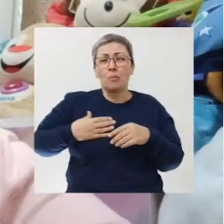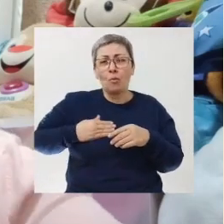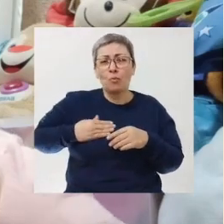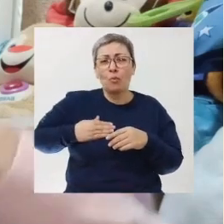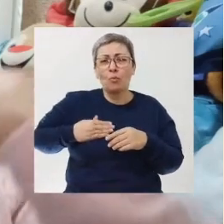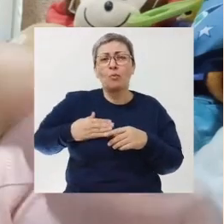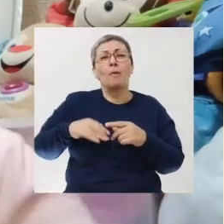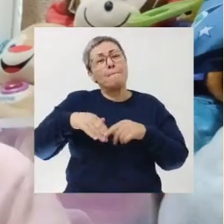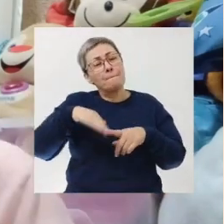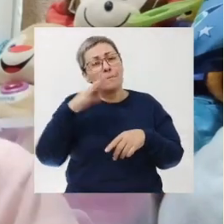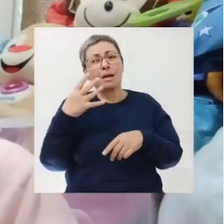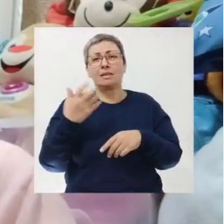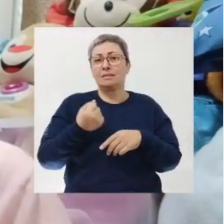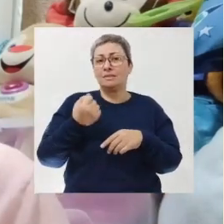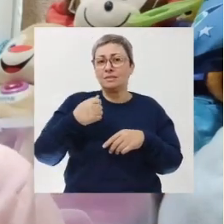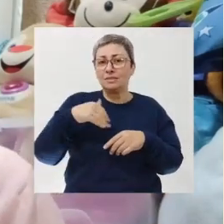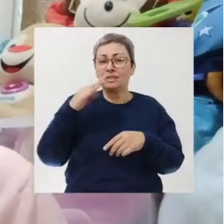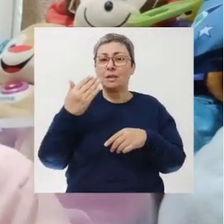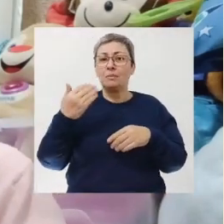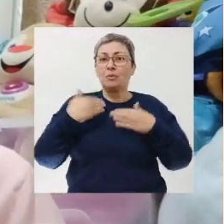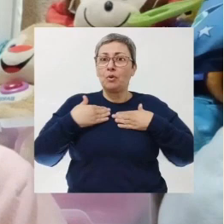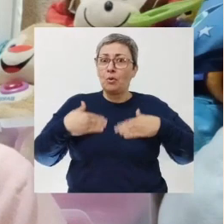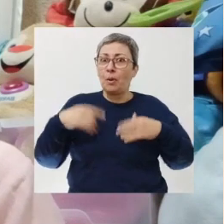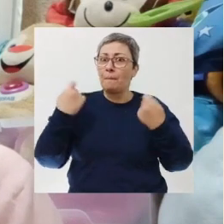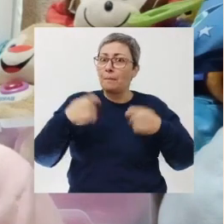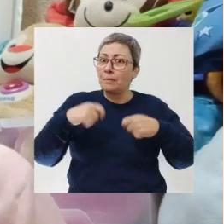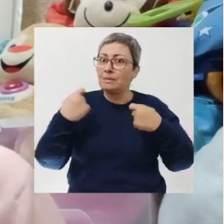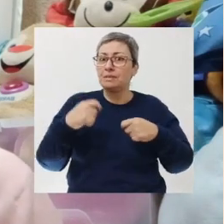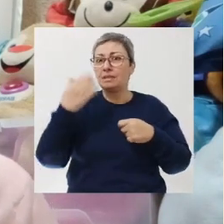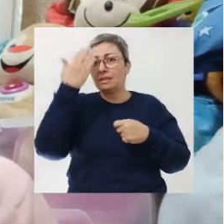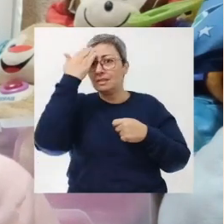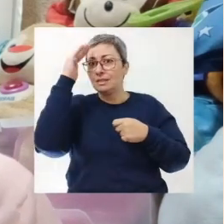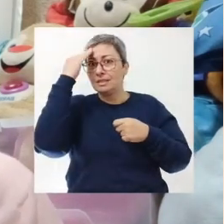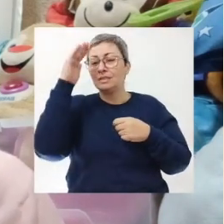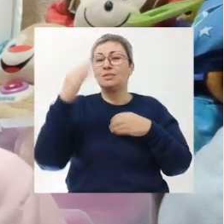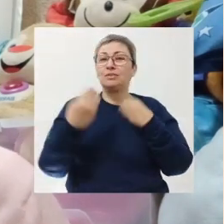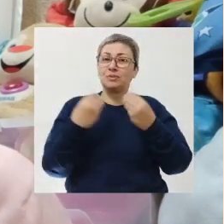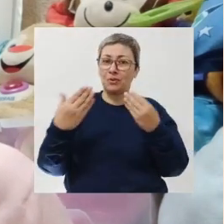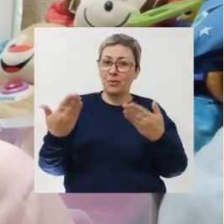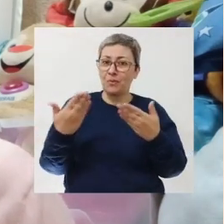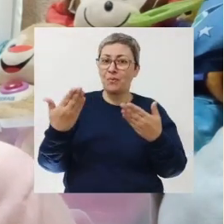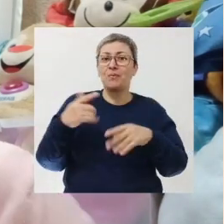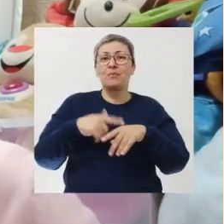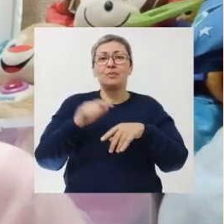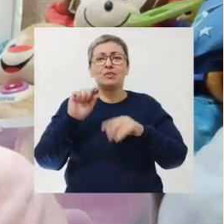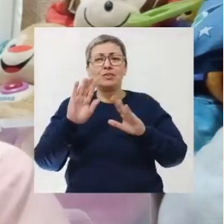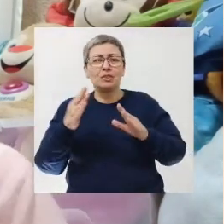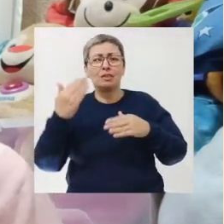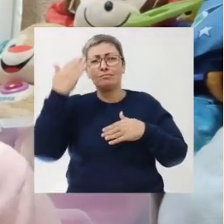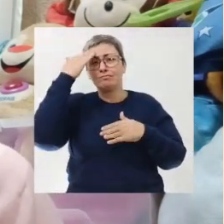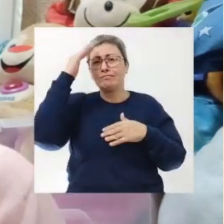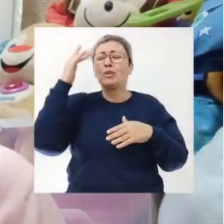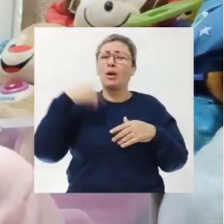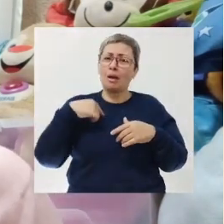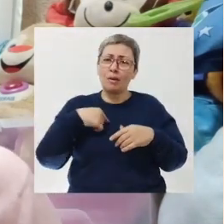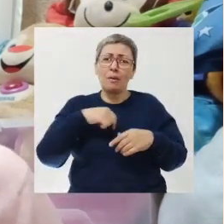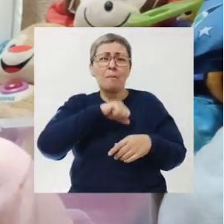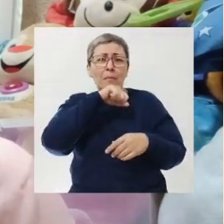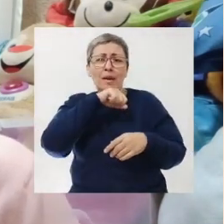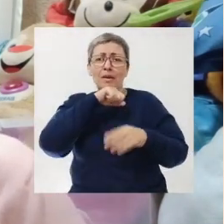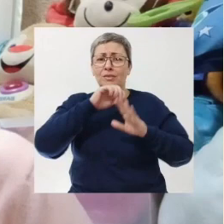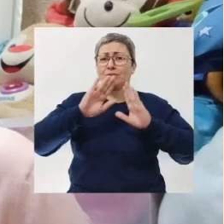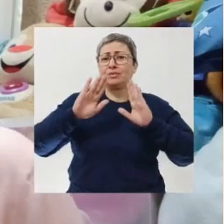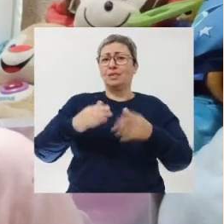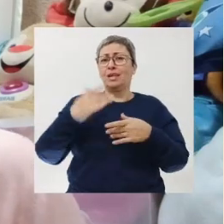puxa do peito, mais leite vem, mais o corpo entende que você precisa de leite. Então, naquele momento, meu corpo já tinha entendido que eu